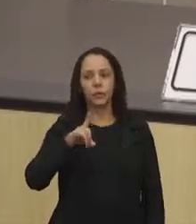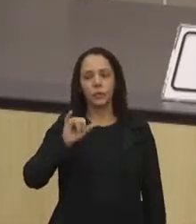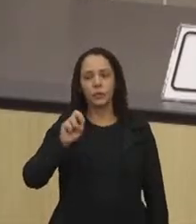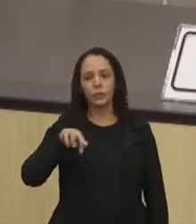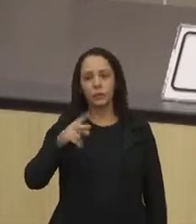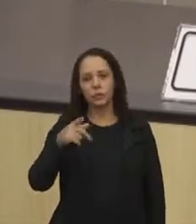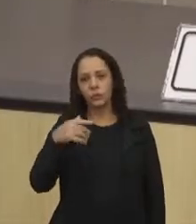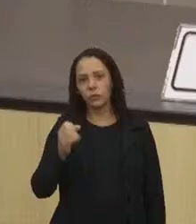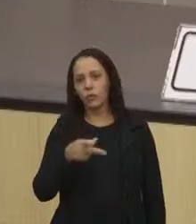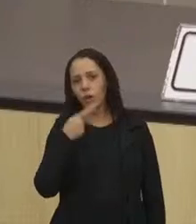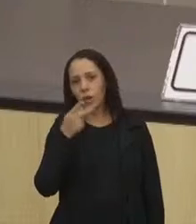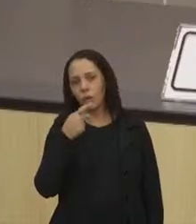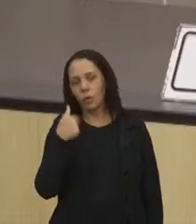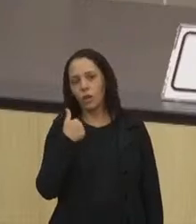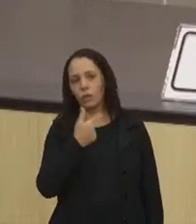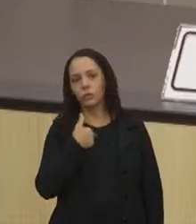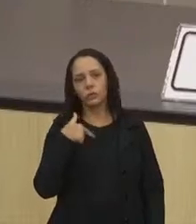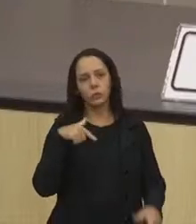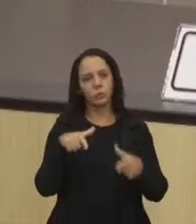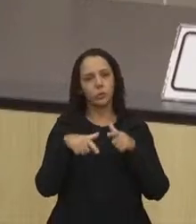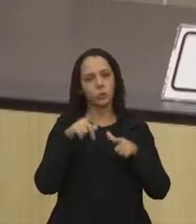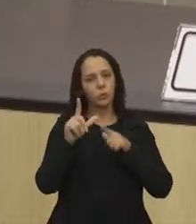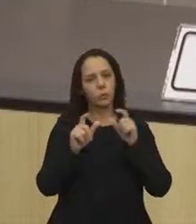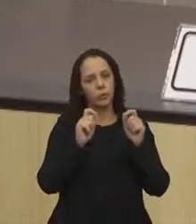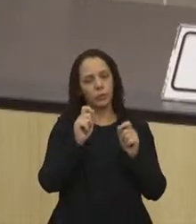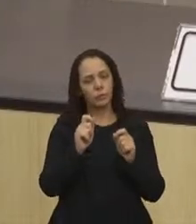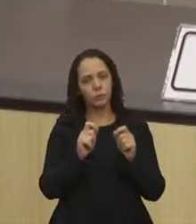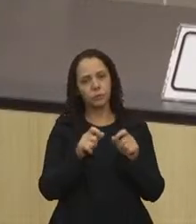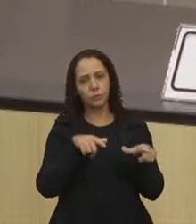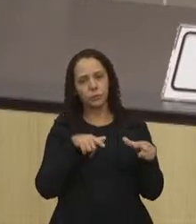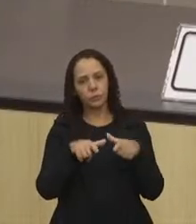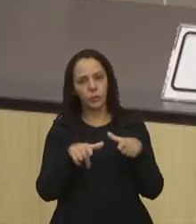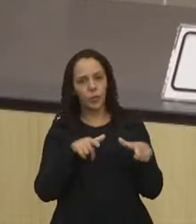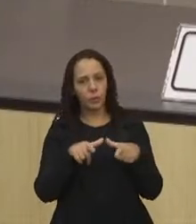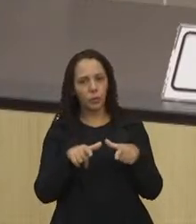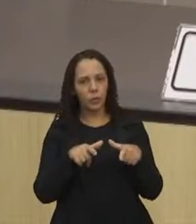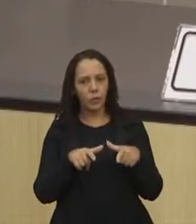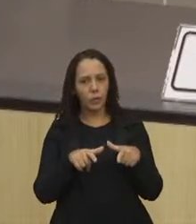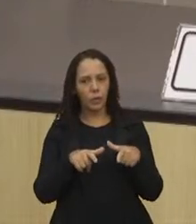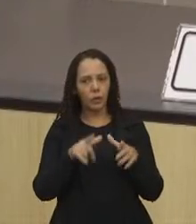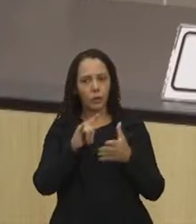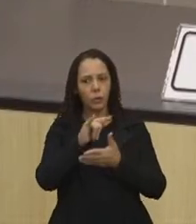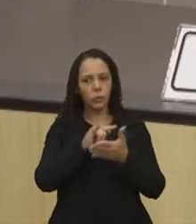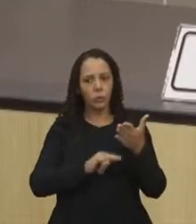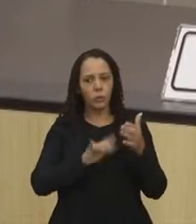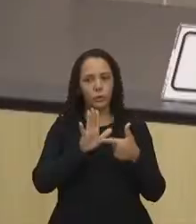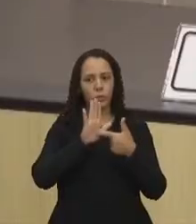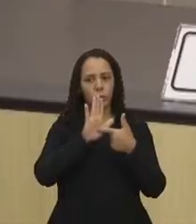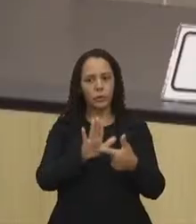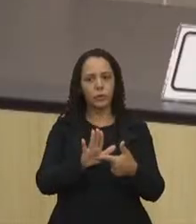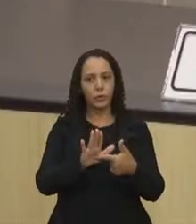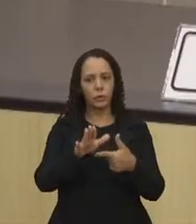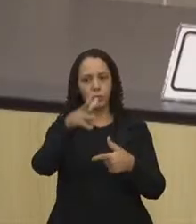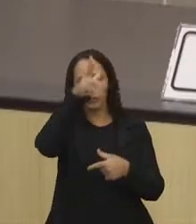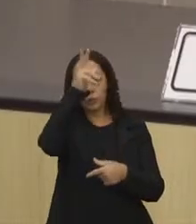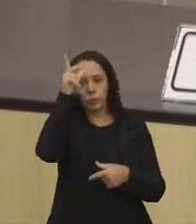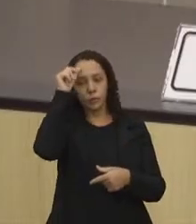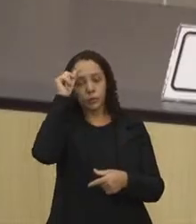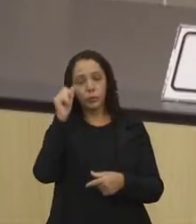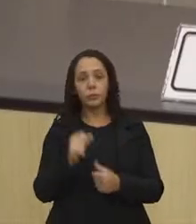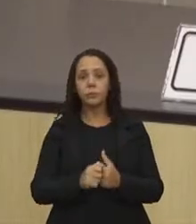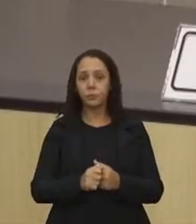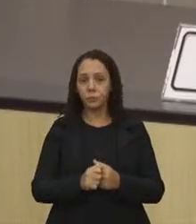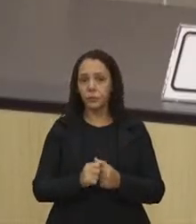gente começou a trabalhar, Roger está aí, Matheus, né? A gente está trabalhando um documento para apresentar para a prefeitura,